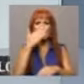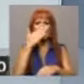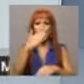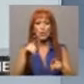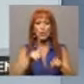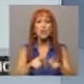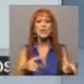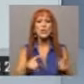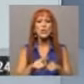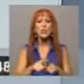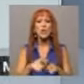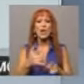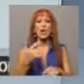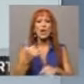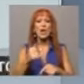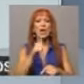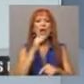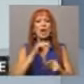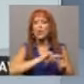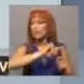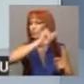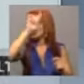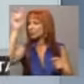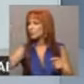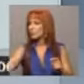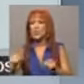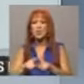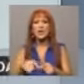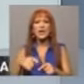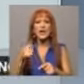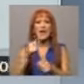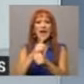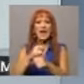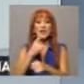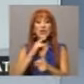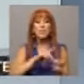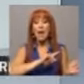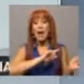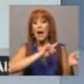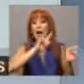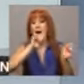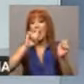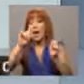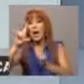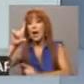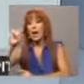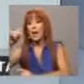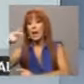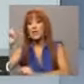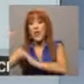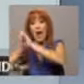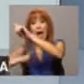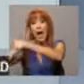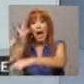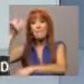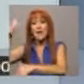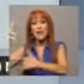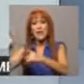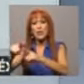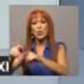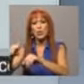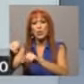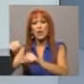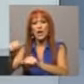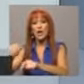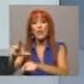a passar pelos Açores, a dirigir-se às Ilhas Britânicas, mas em deslocamento para leste, e amanhã vai estar praticamente sobre o território